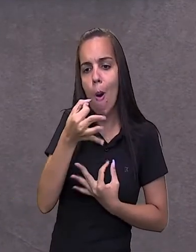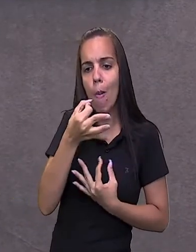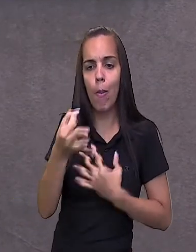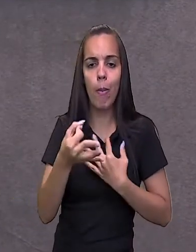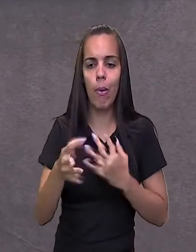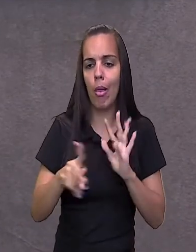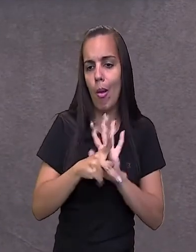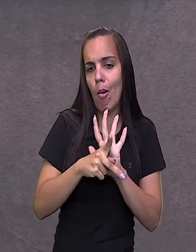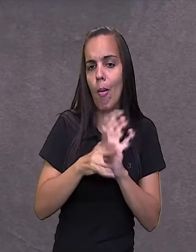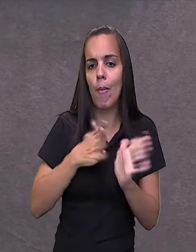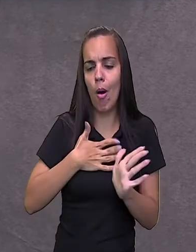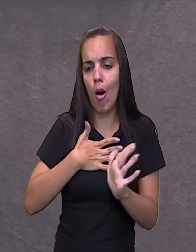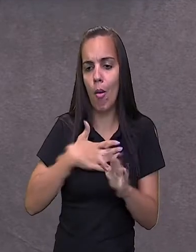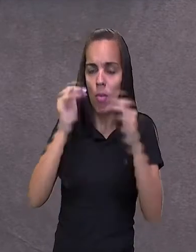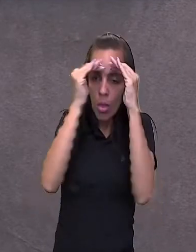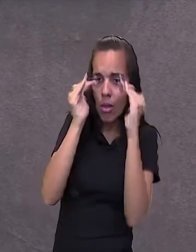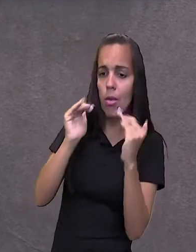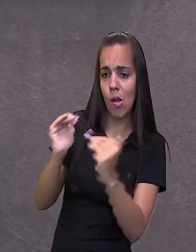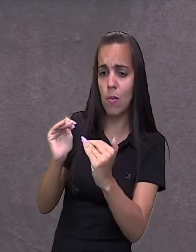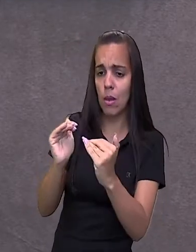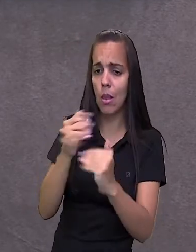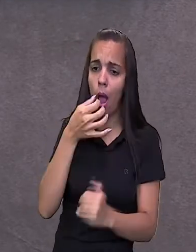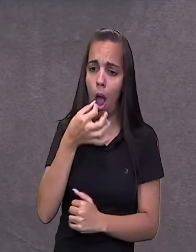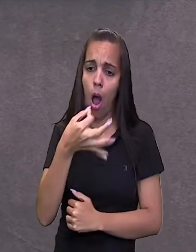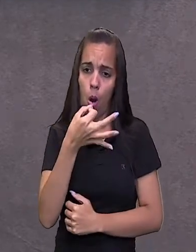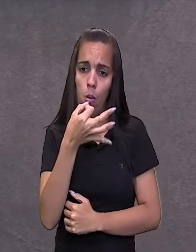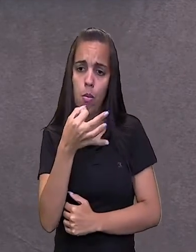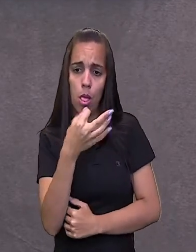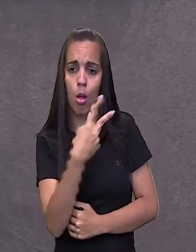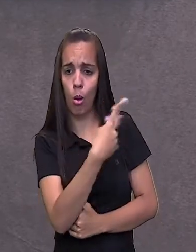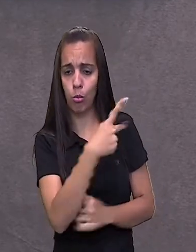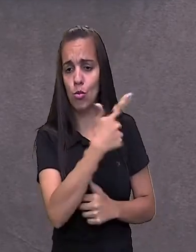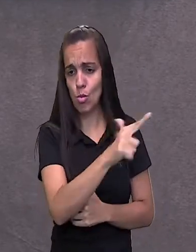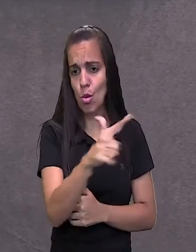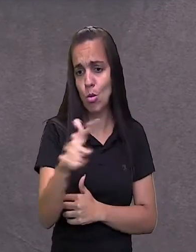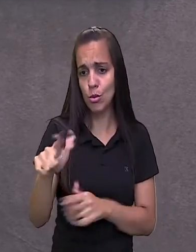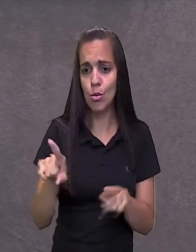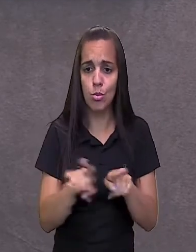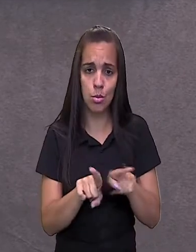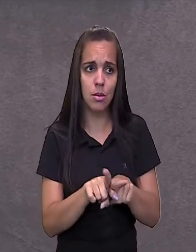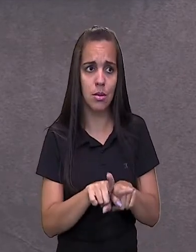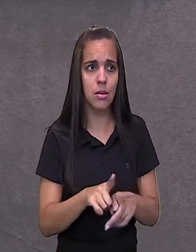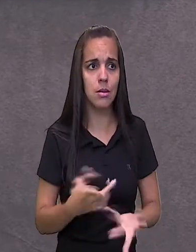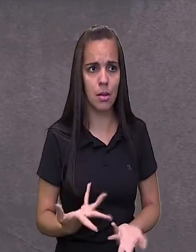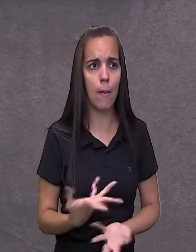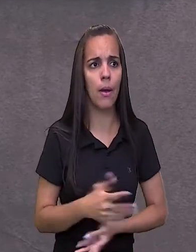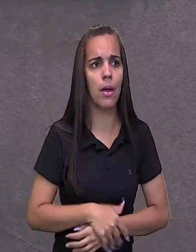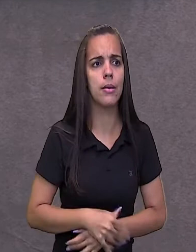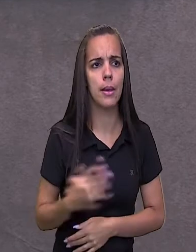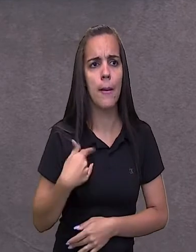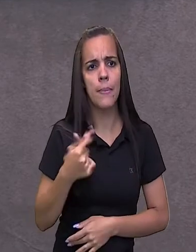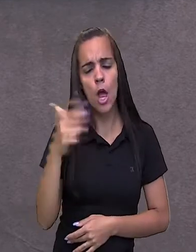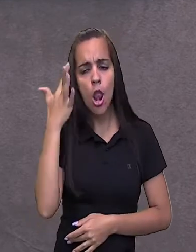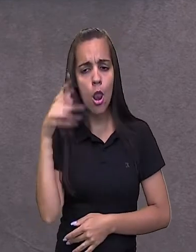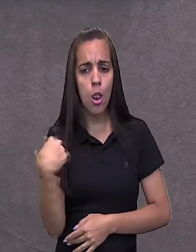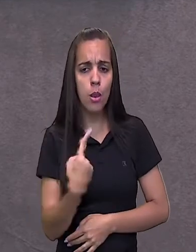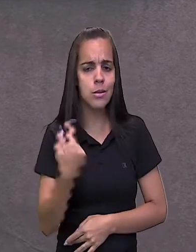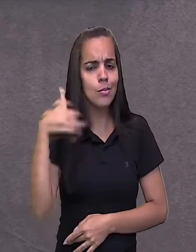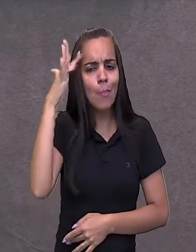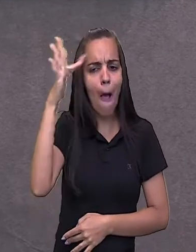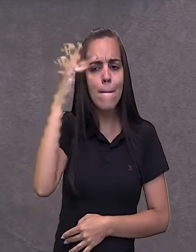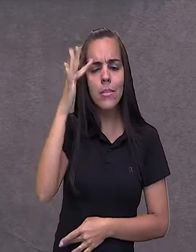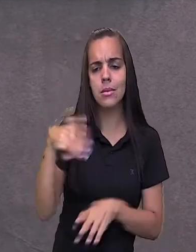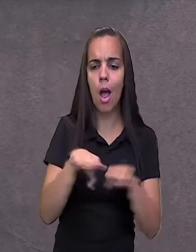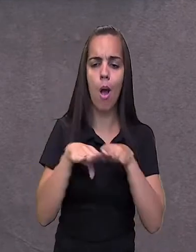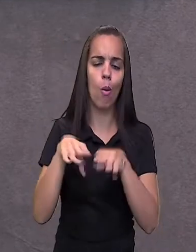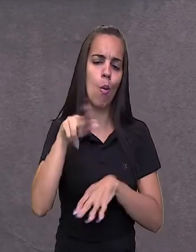ideias e respeitarmos as ideias alheias. Não somos iguais, não precisamos pensar iguais, mas podemos